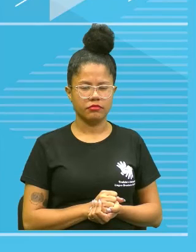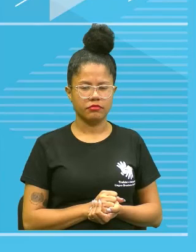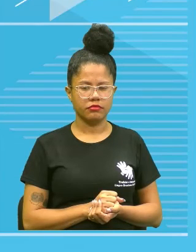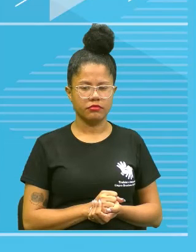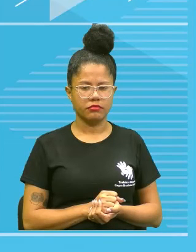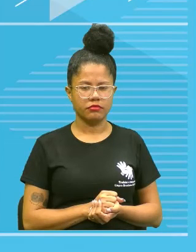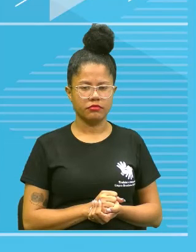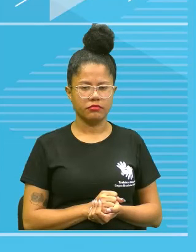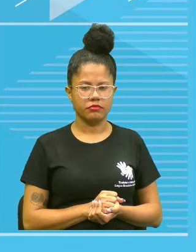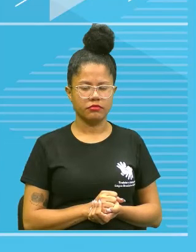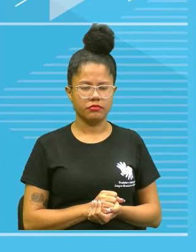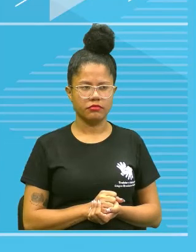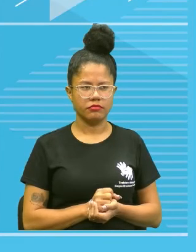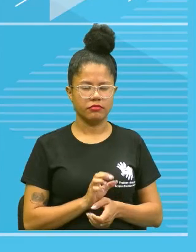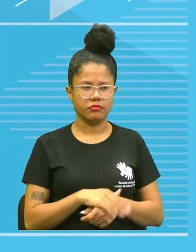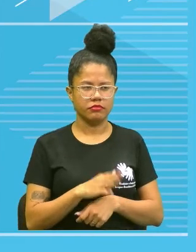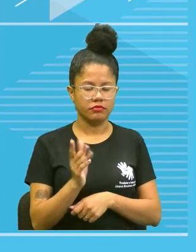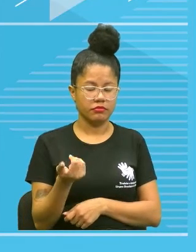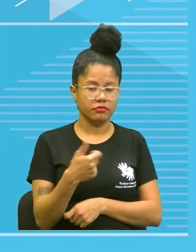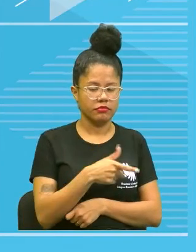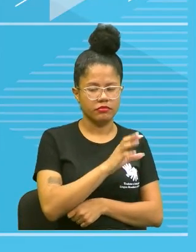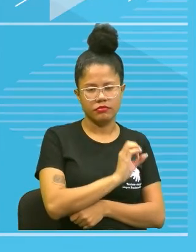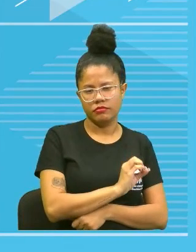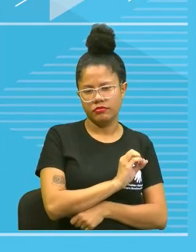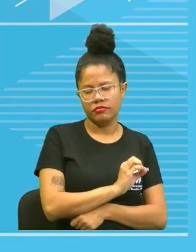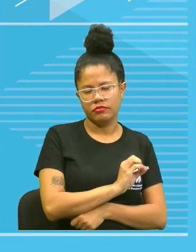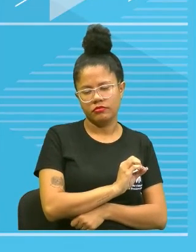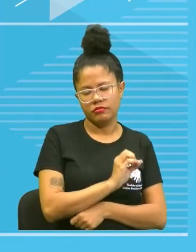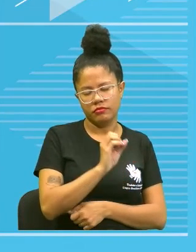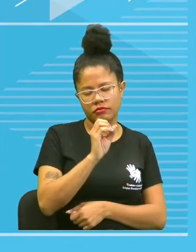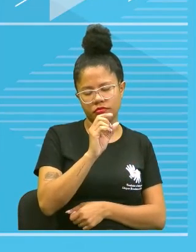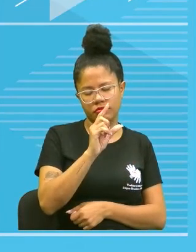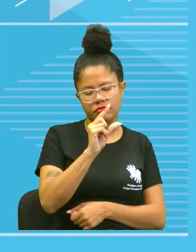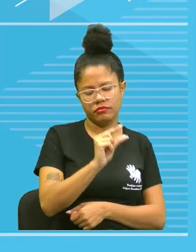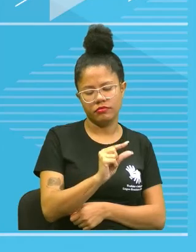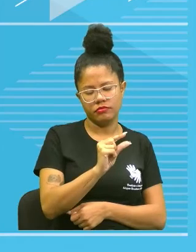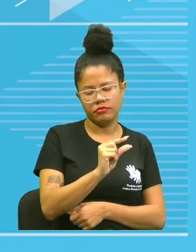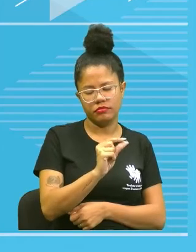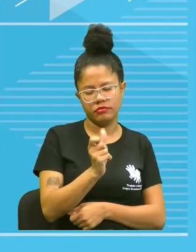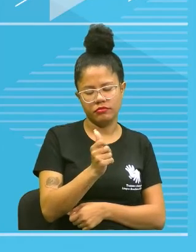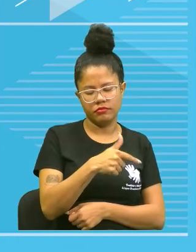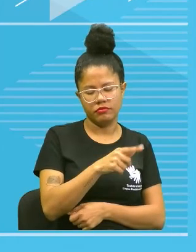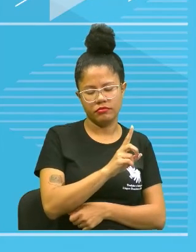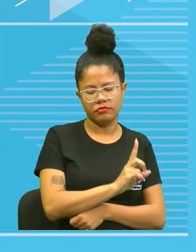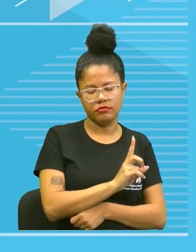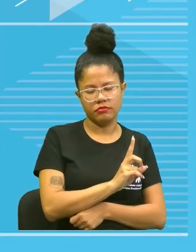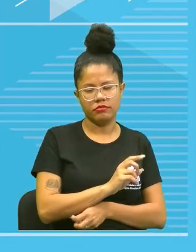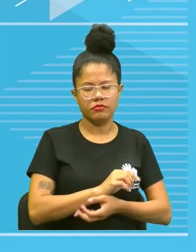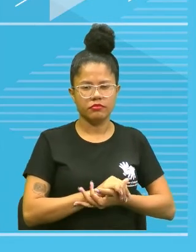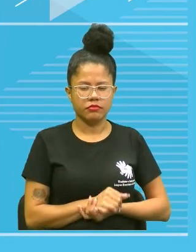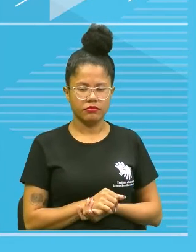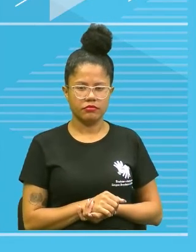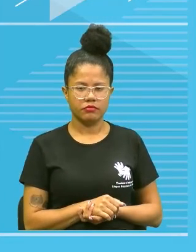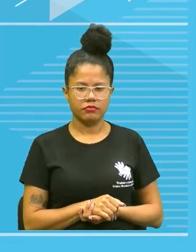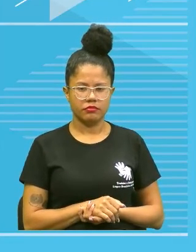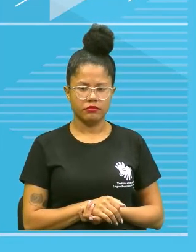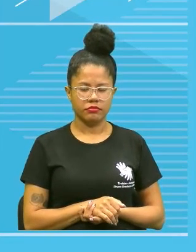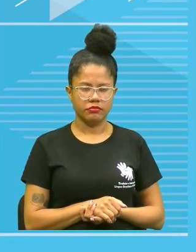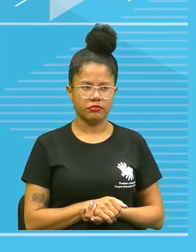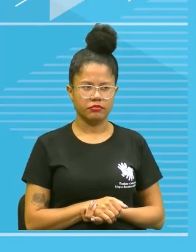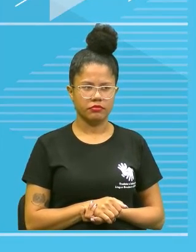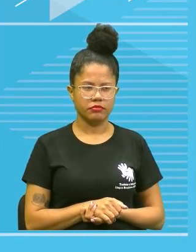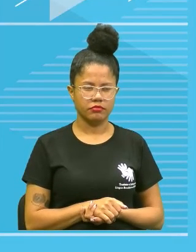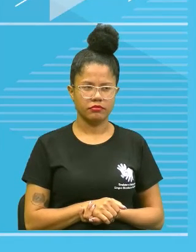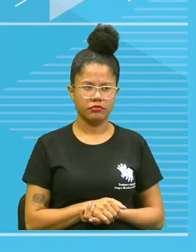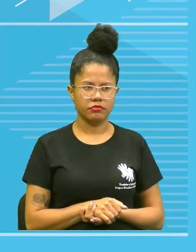maior do que 0 e menor do que 1. T2 menos T1, ela tem que ser maior do que 0